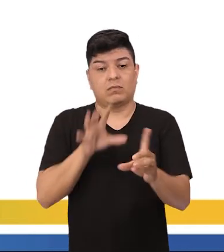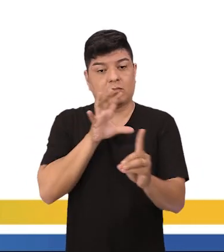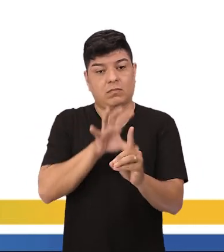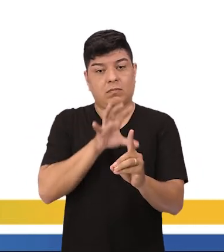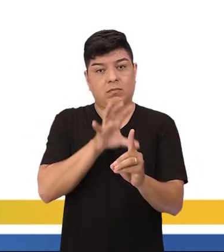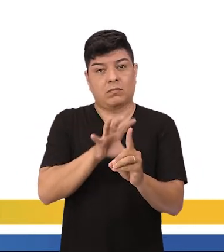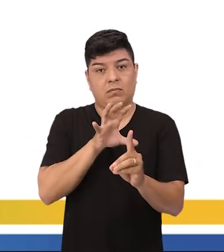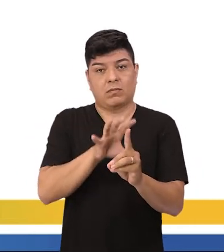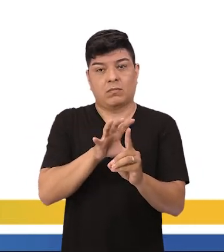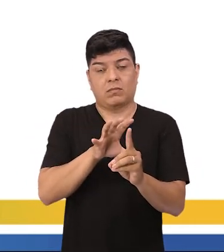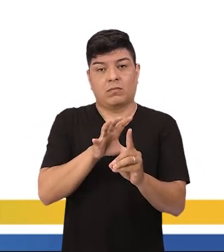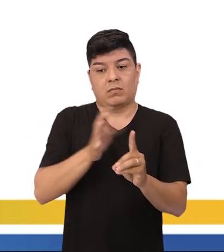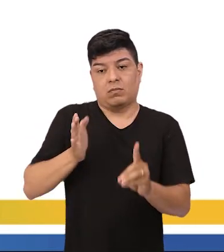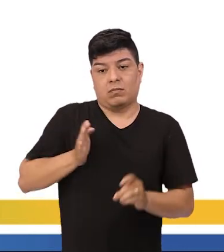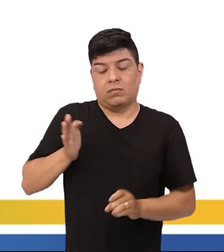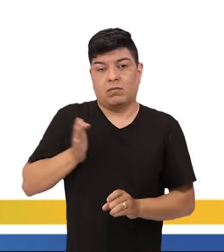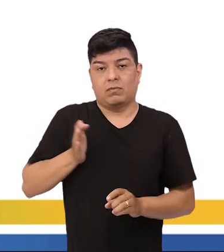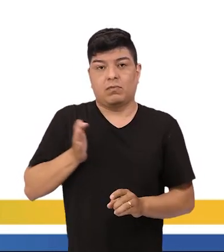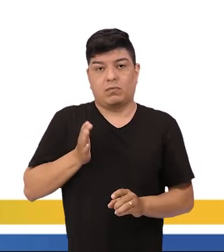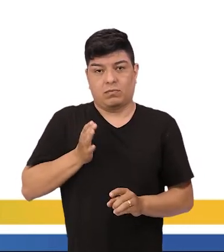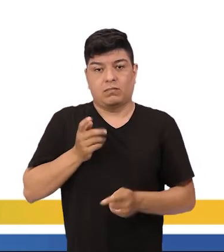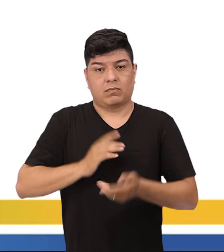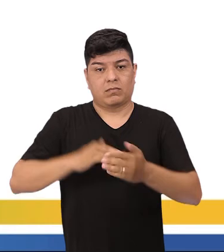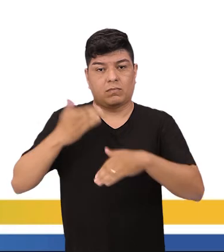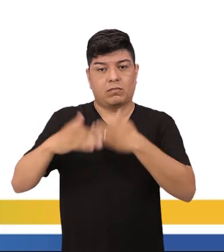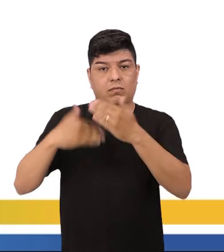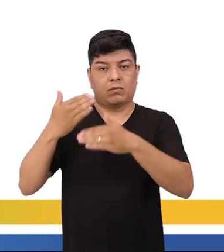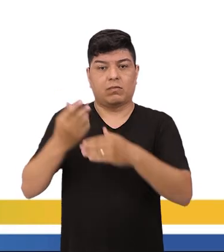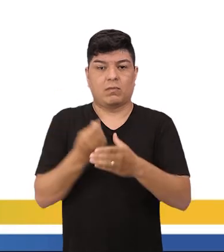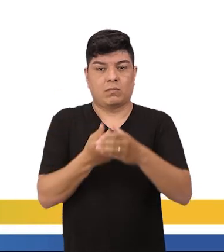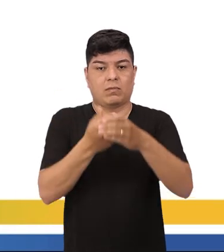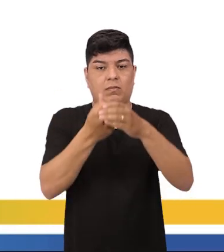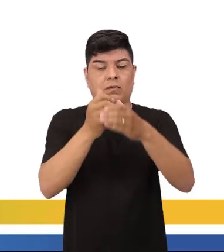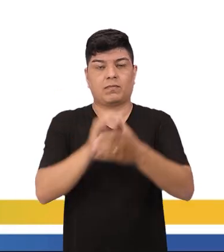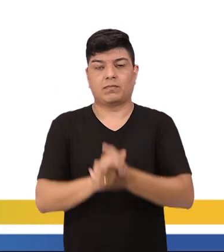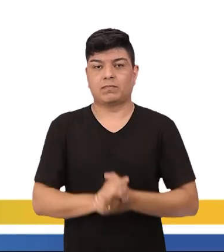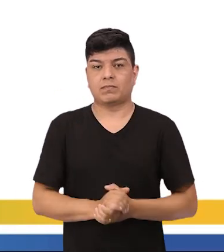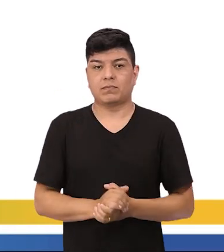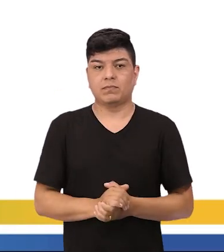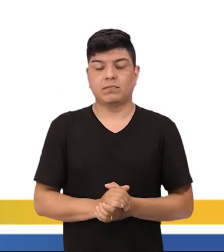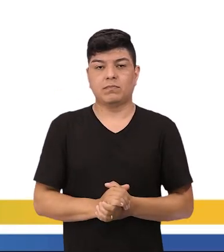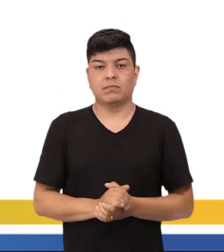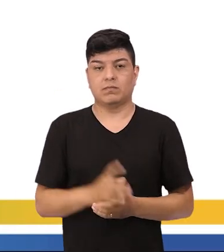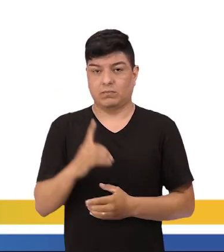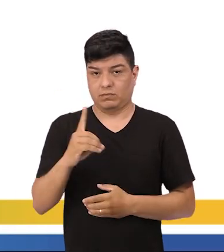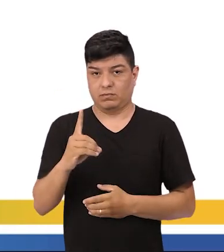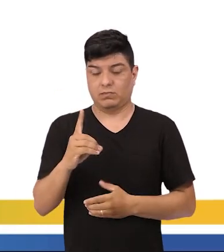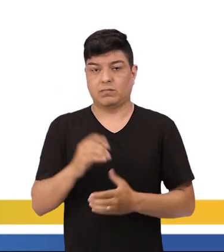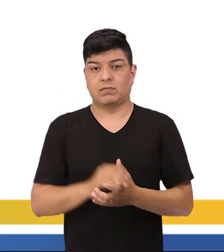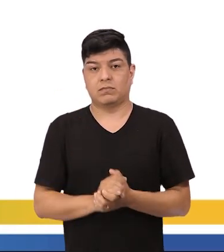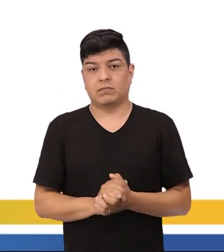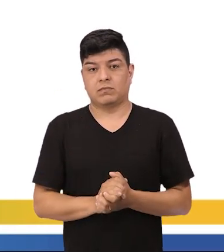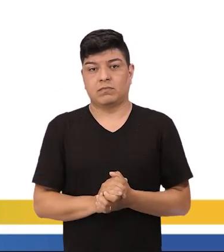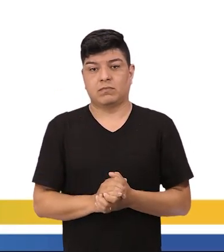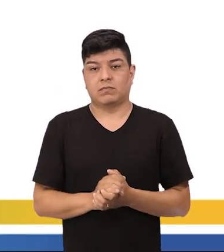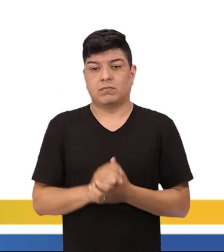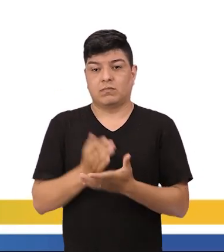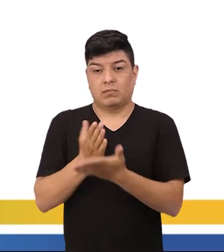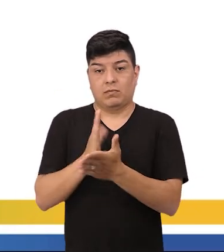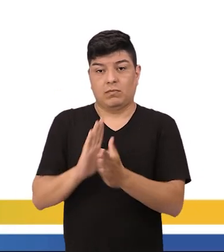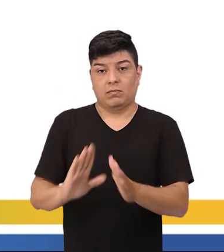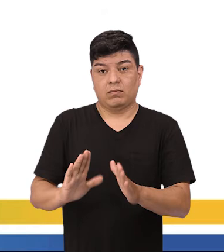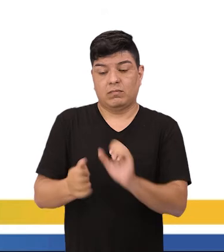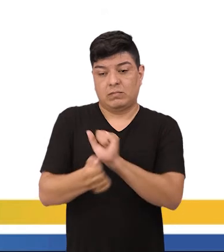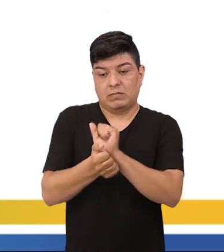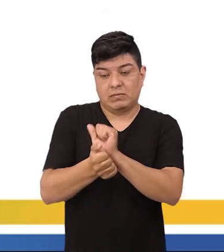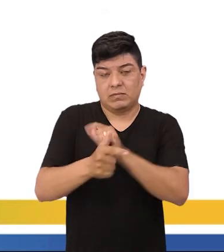no aquecimento da burguesia e no desenvolvimento do capitalismo. D, a extinção do trabalho escravo